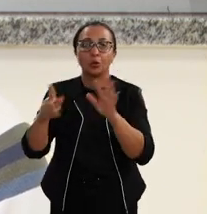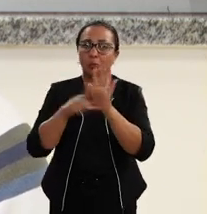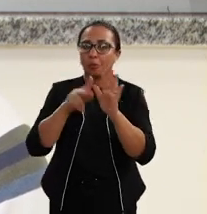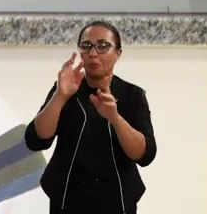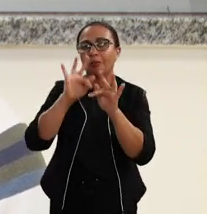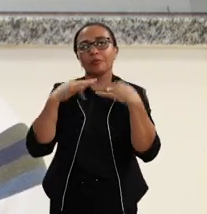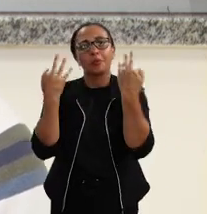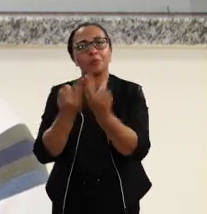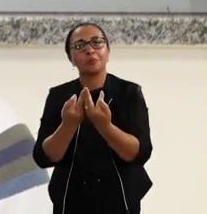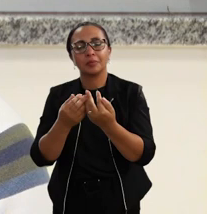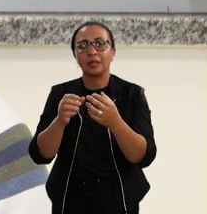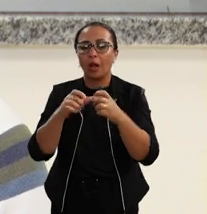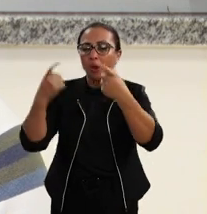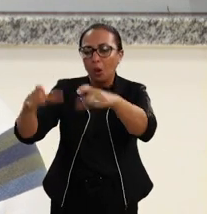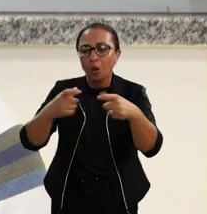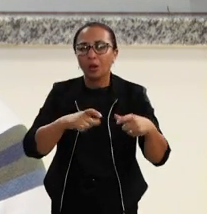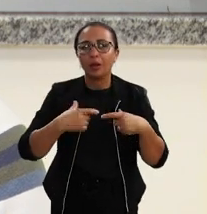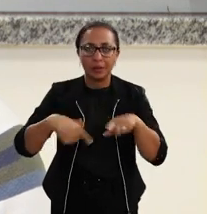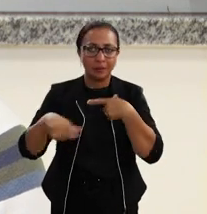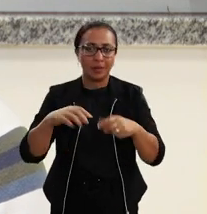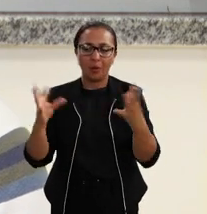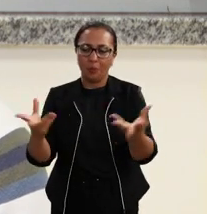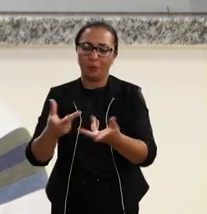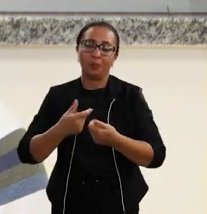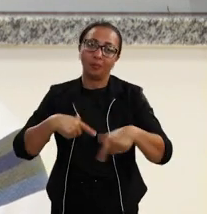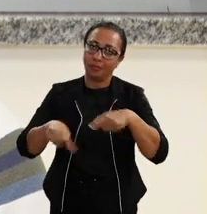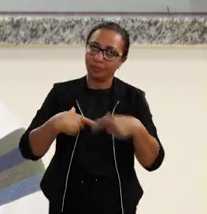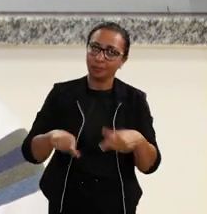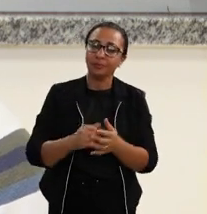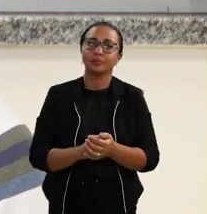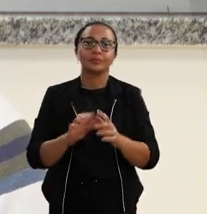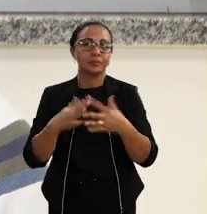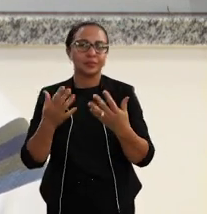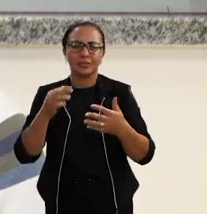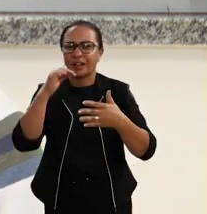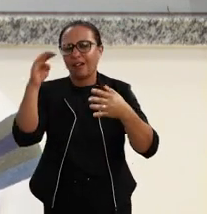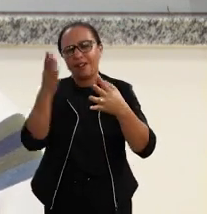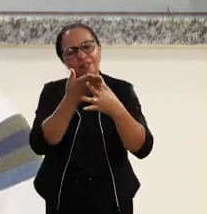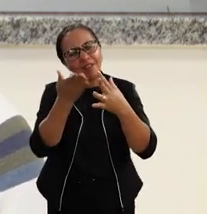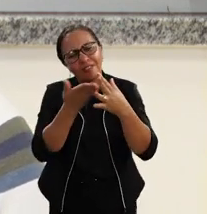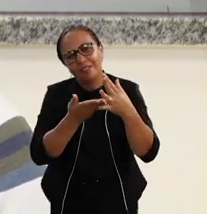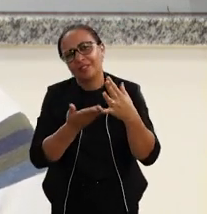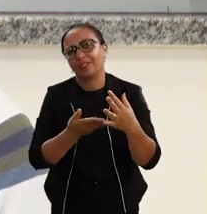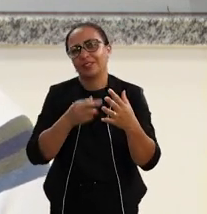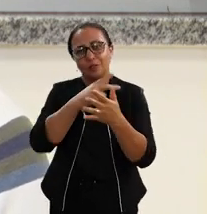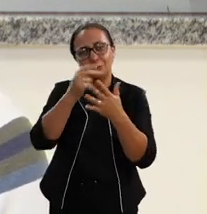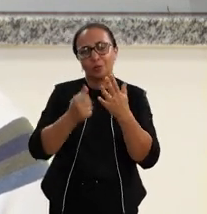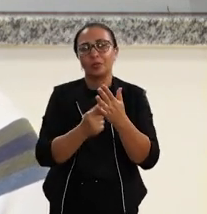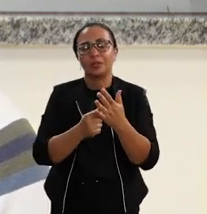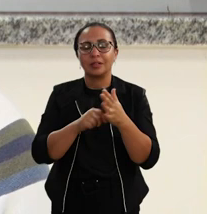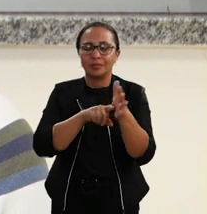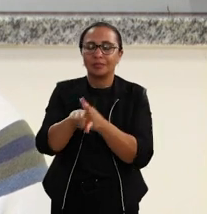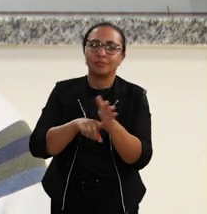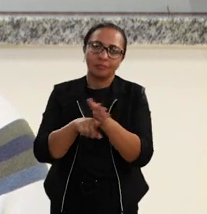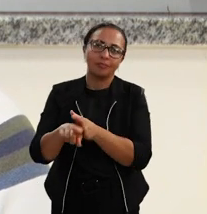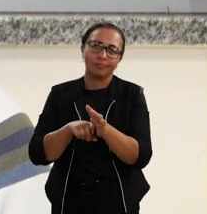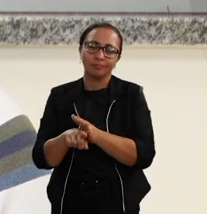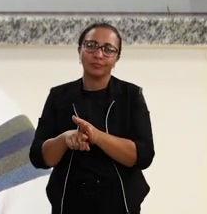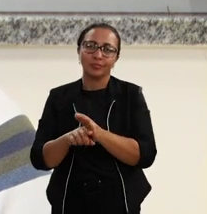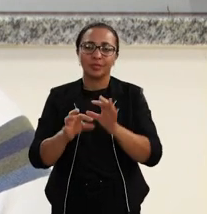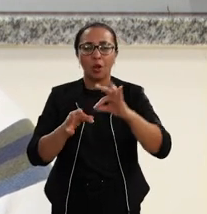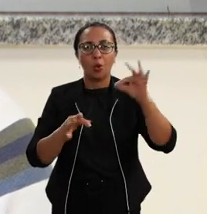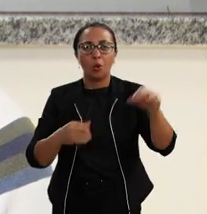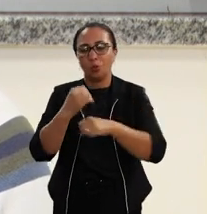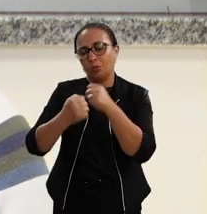dele com a própria família, as questões demográficas, qualidade do trabalho. Então, uma série de itens são investigados